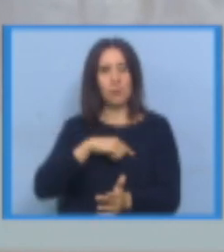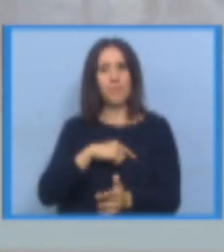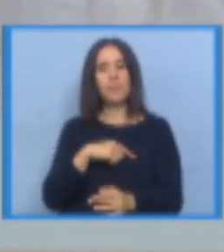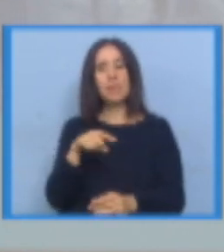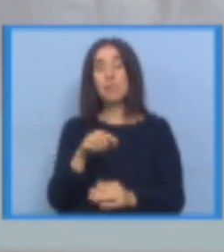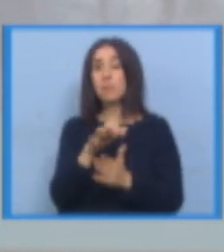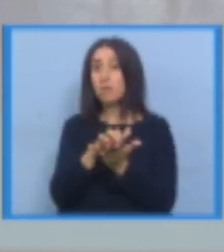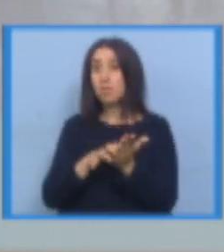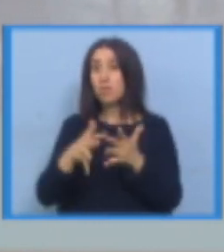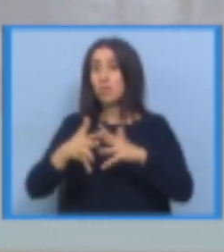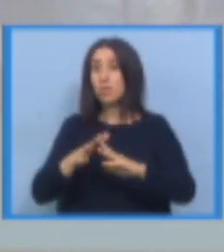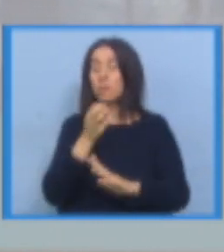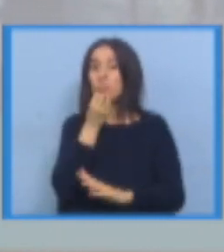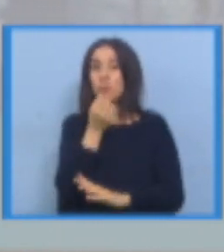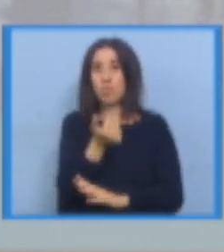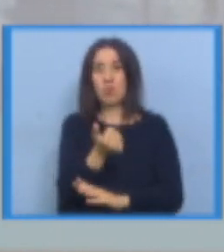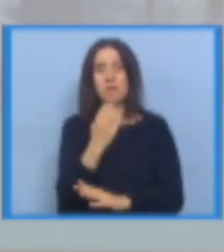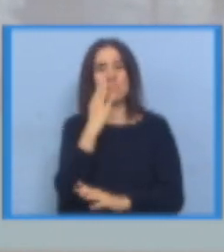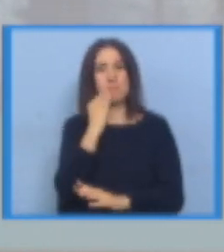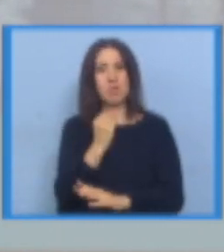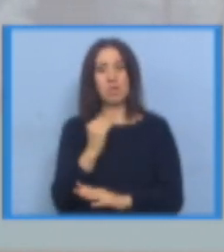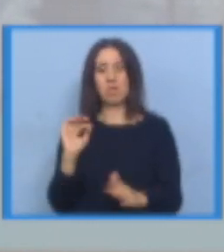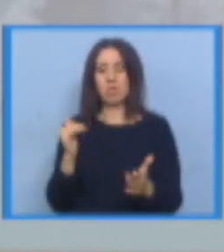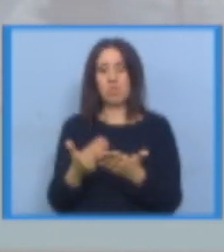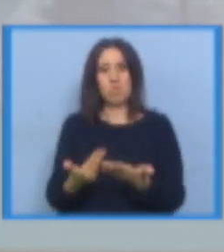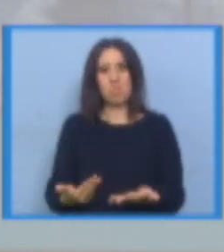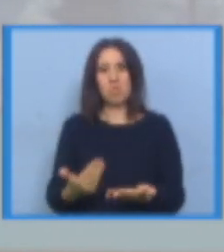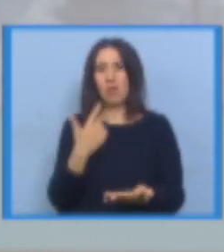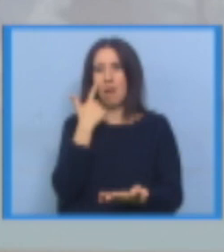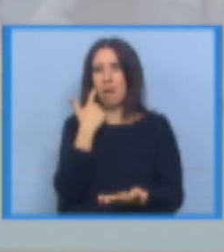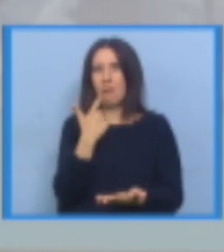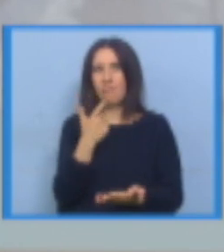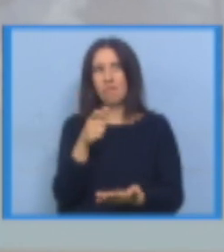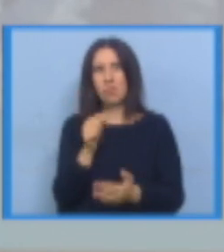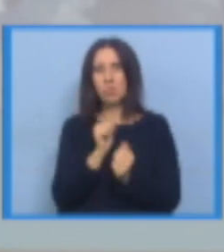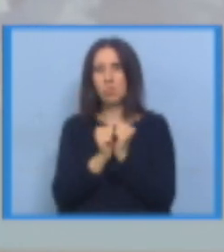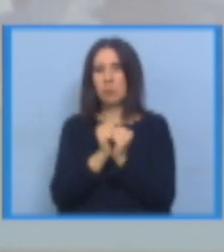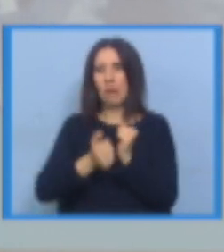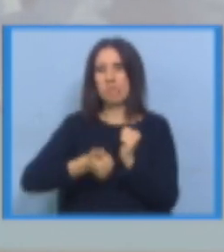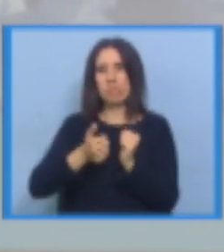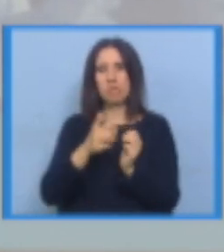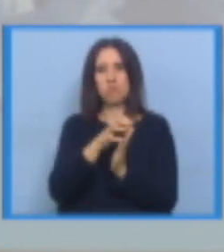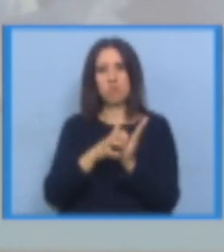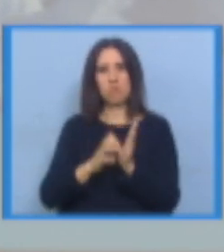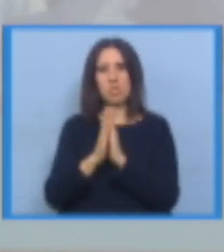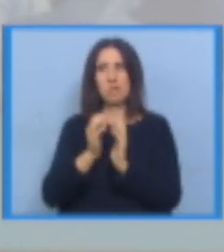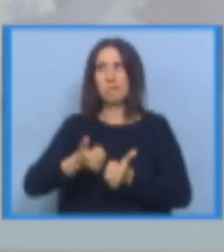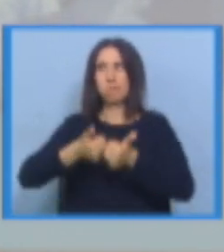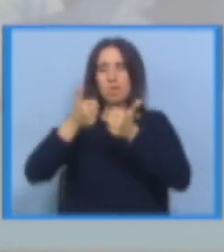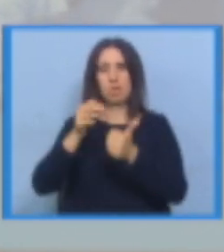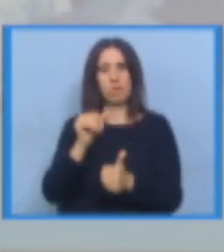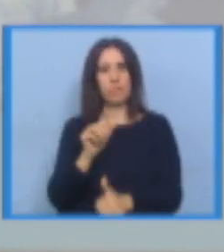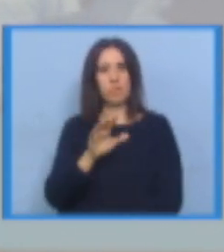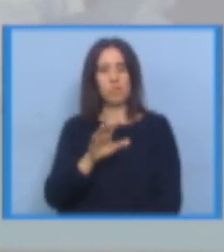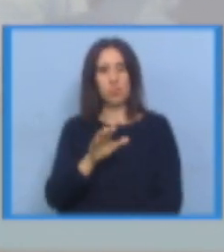documento muito bem estruturado. Penso que até ao momento talvez seja o documento principal da Santa Sé em relação ao desporto